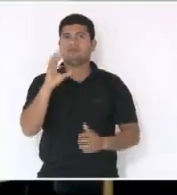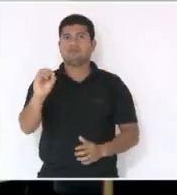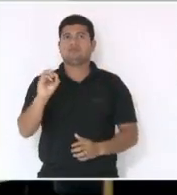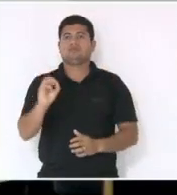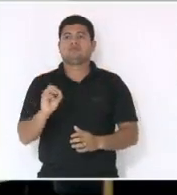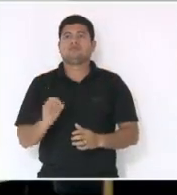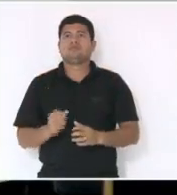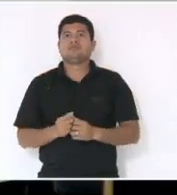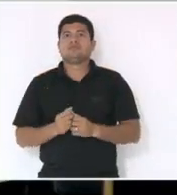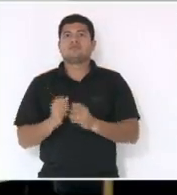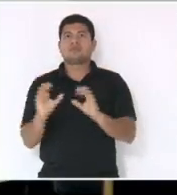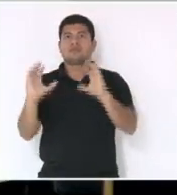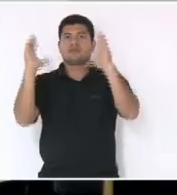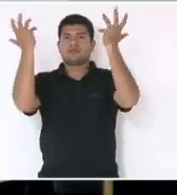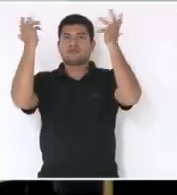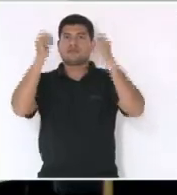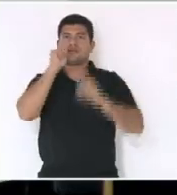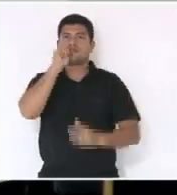Pinhão. Muito obrigado a todos.